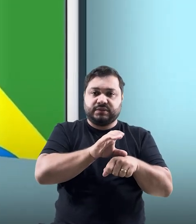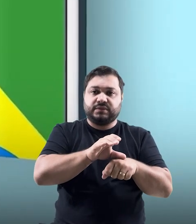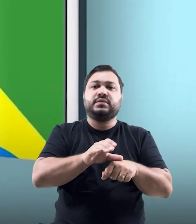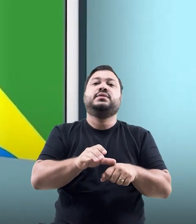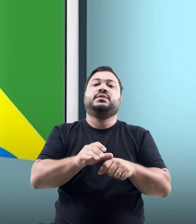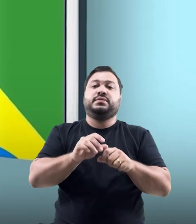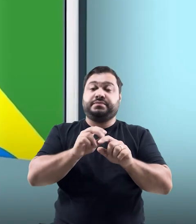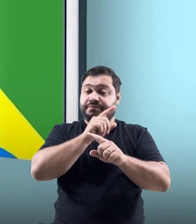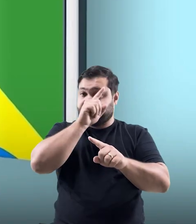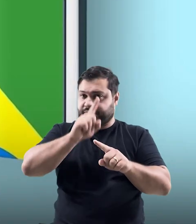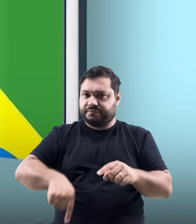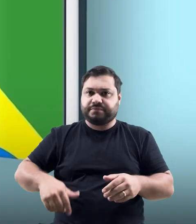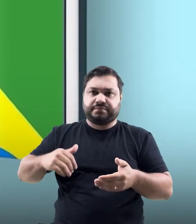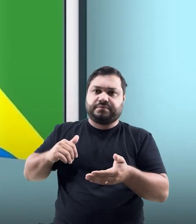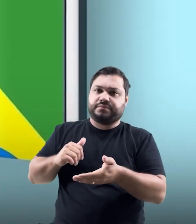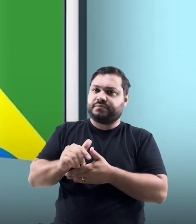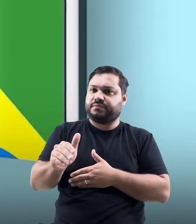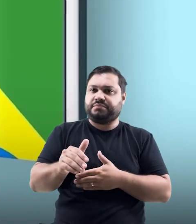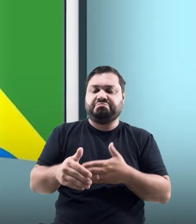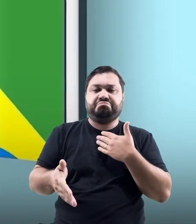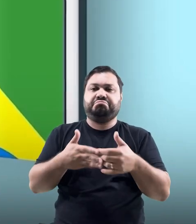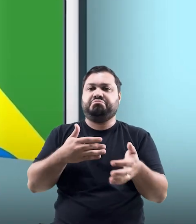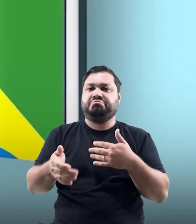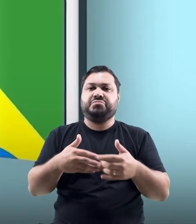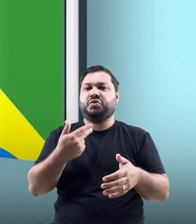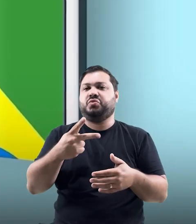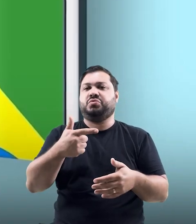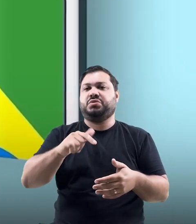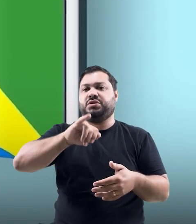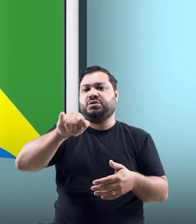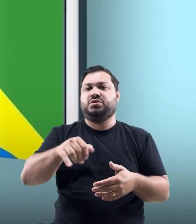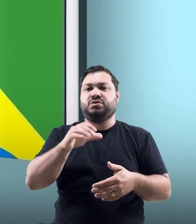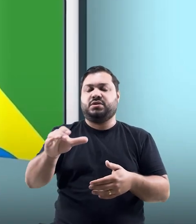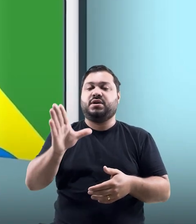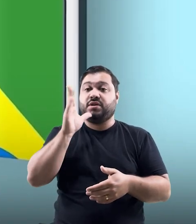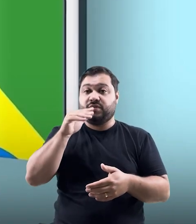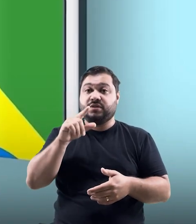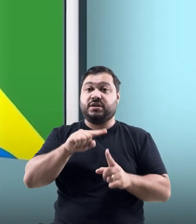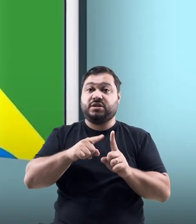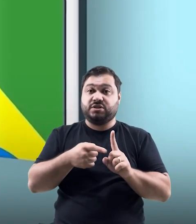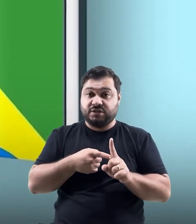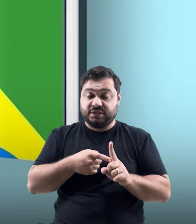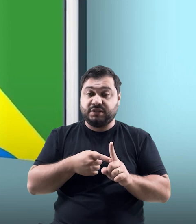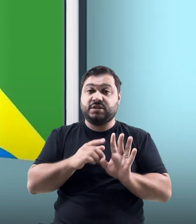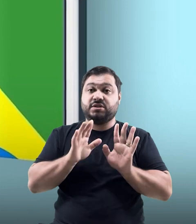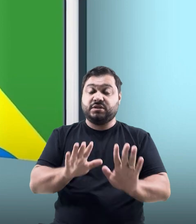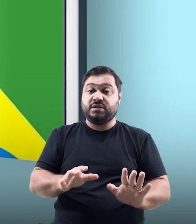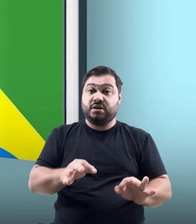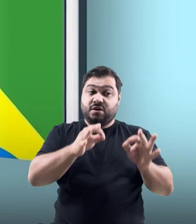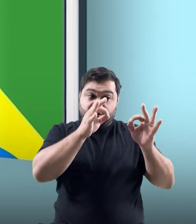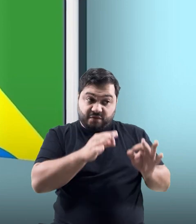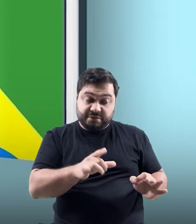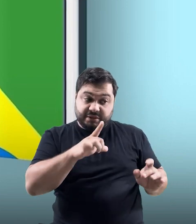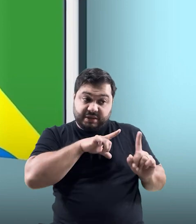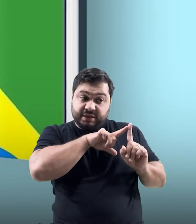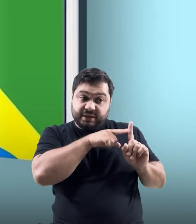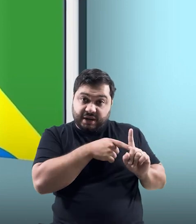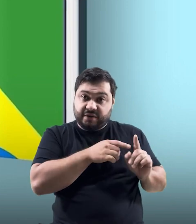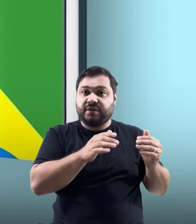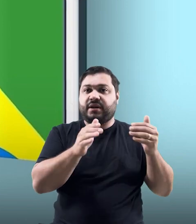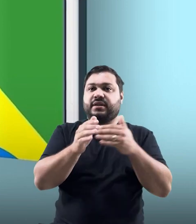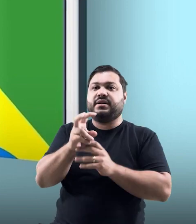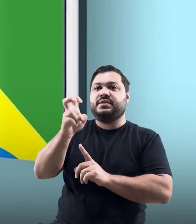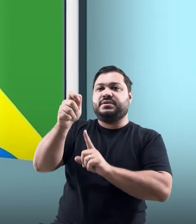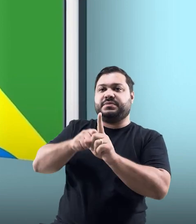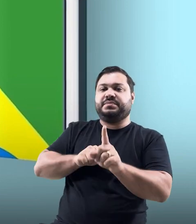Federal, veda a despedida arbitrária ou sem justa causa da empregada gestante desde a confirmação da gravidez